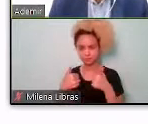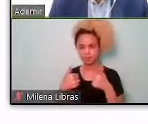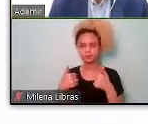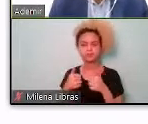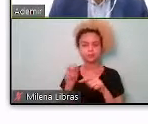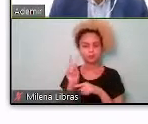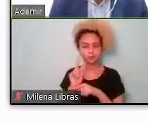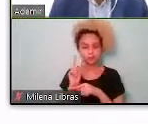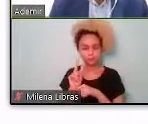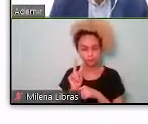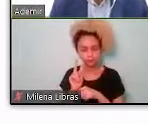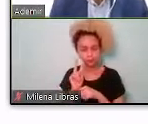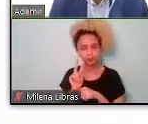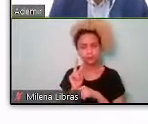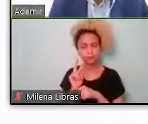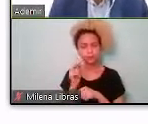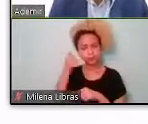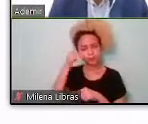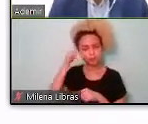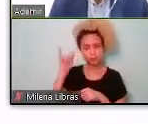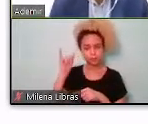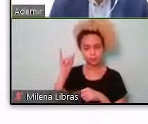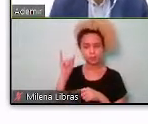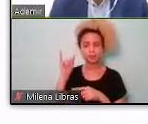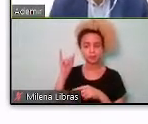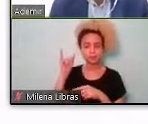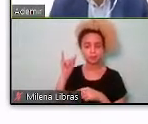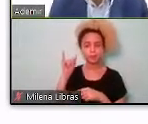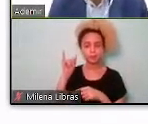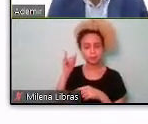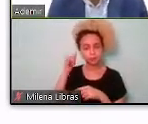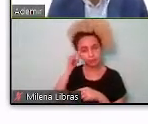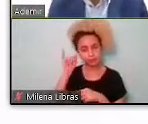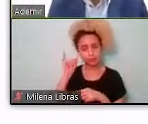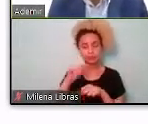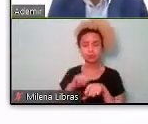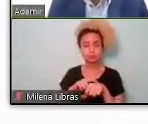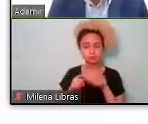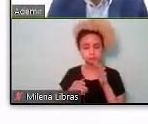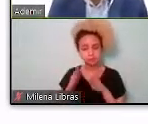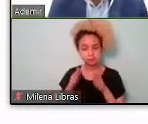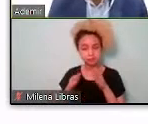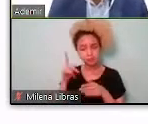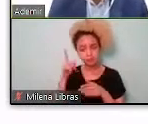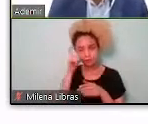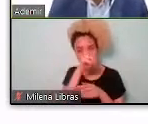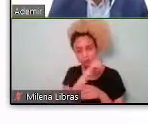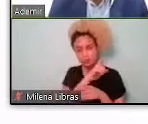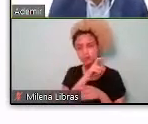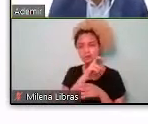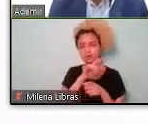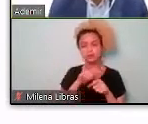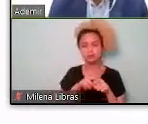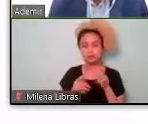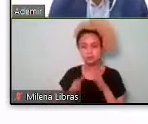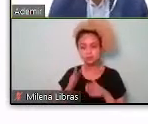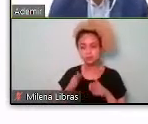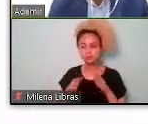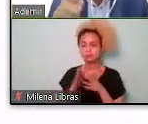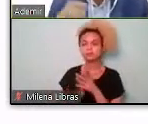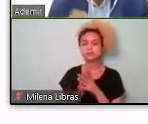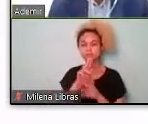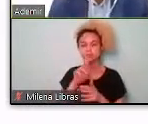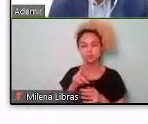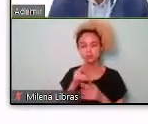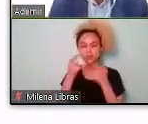cuidando aí da prevenção do nosso, né, esse momento difícil que passamos, da pandemia, né? Prevenção com máscara,